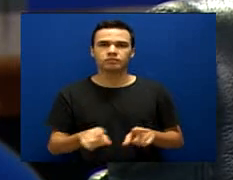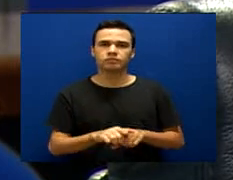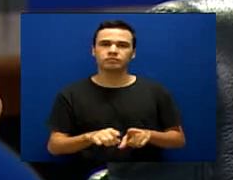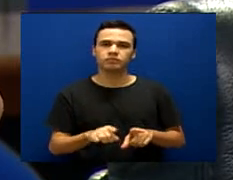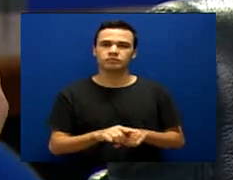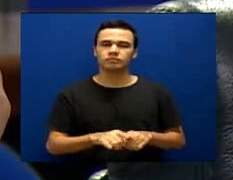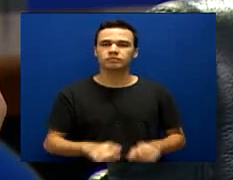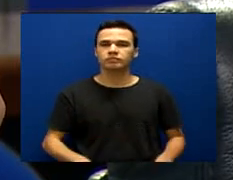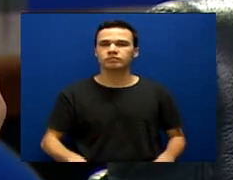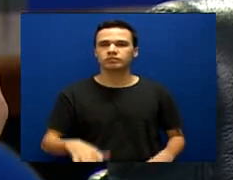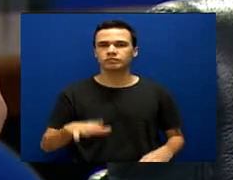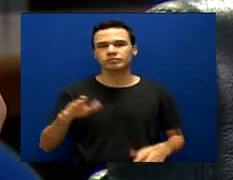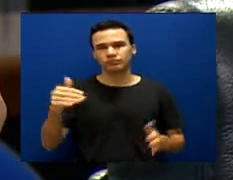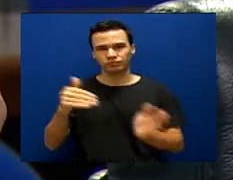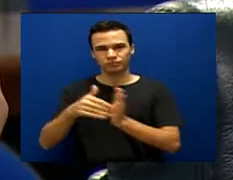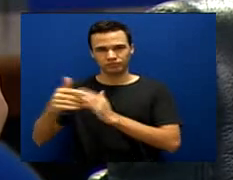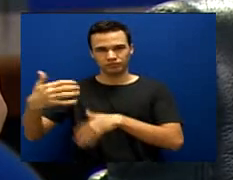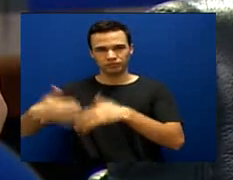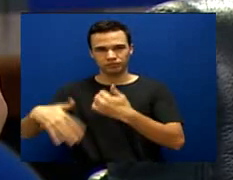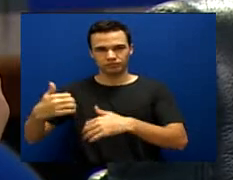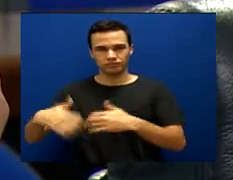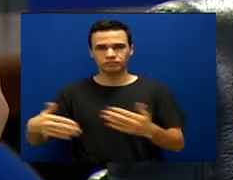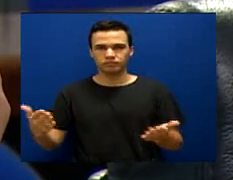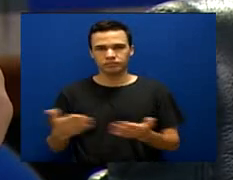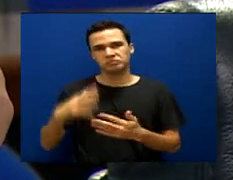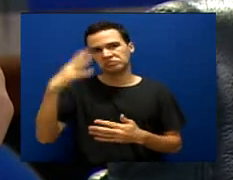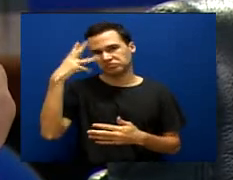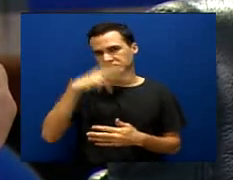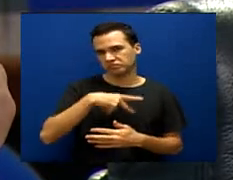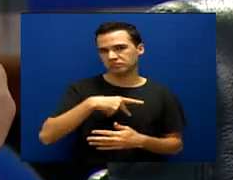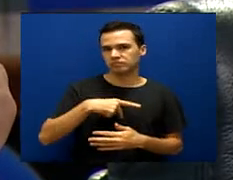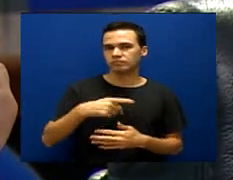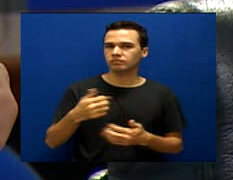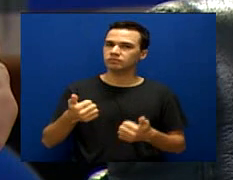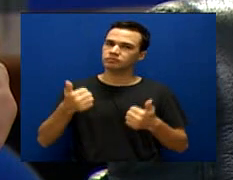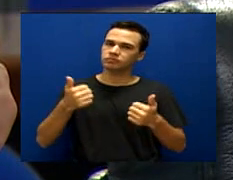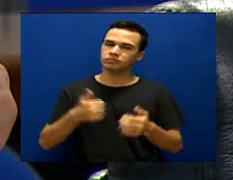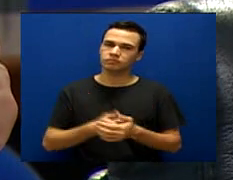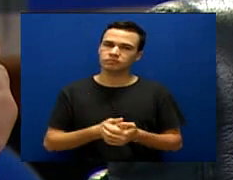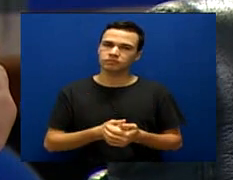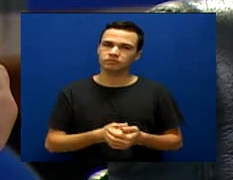A questão é a seguinte, tudo que foi apresentado aqui hoje é muito bonito, muito lindo,